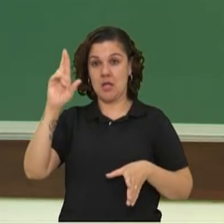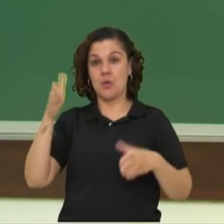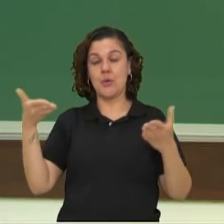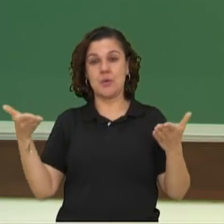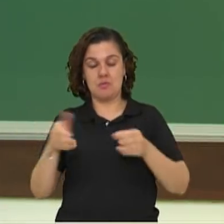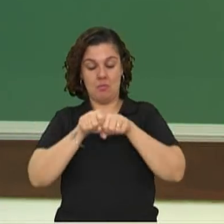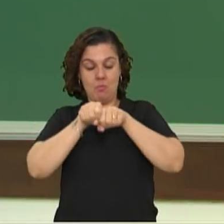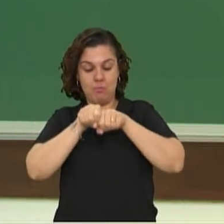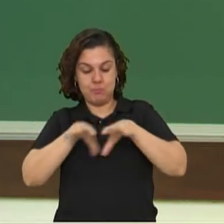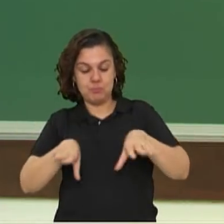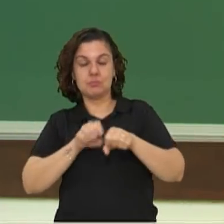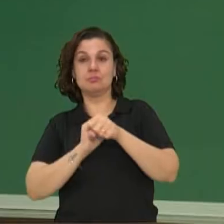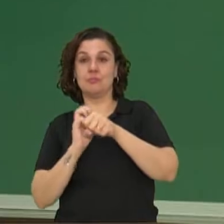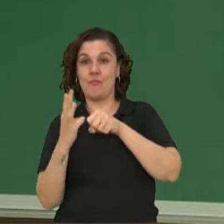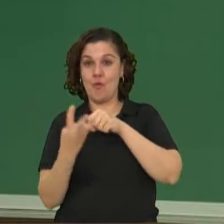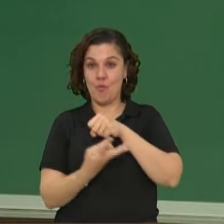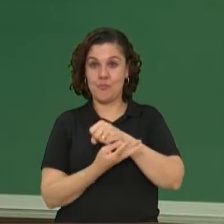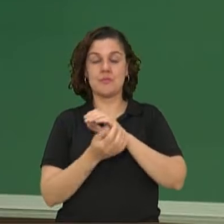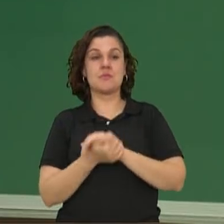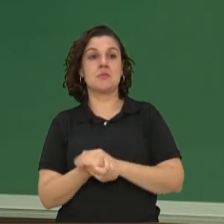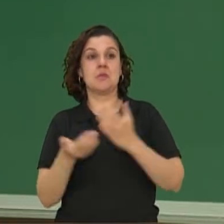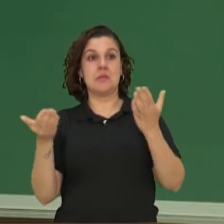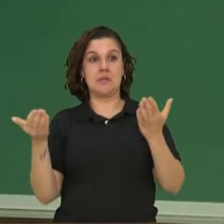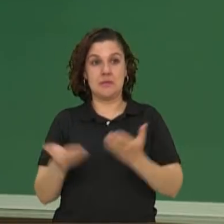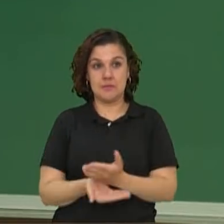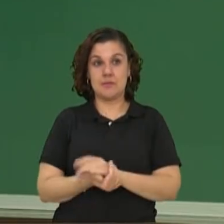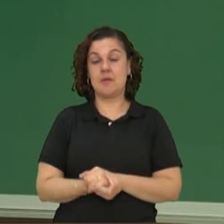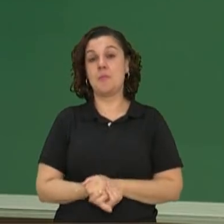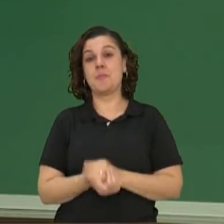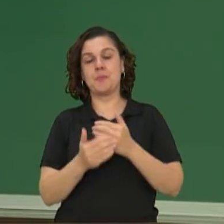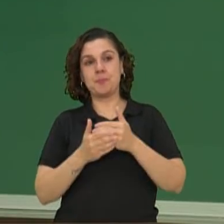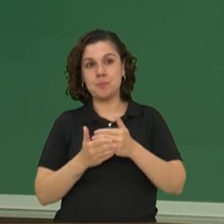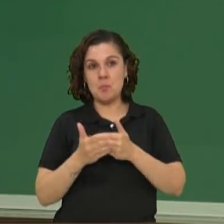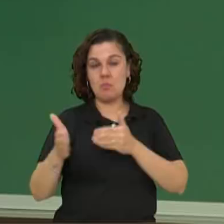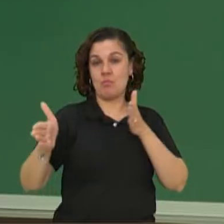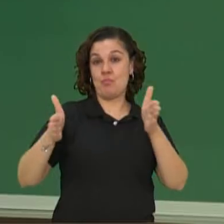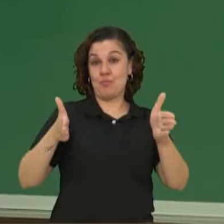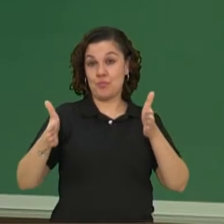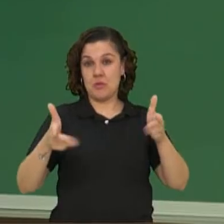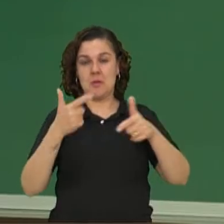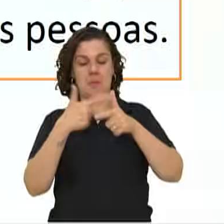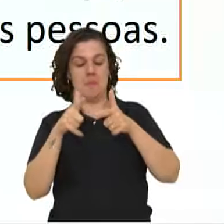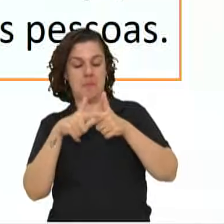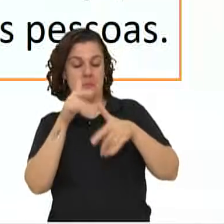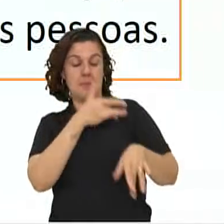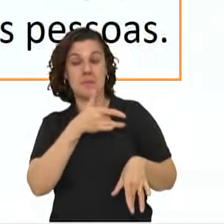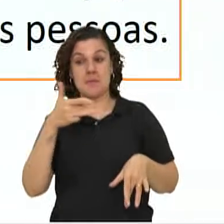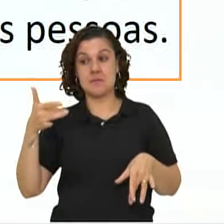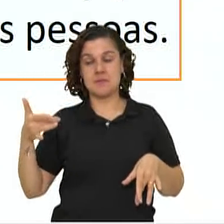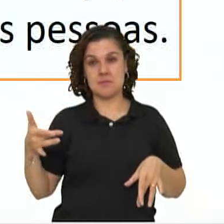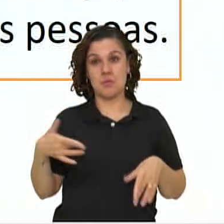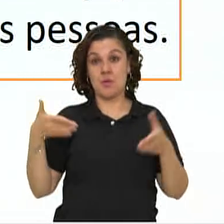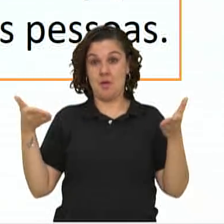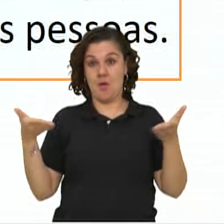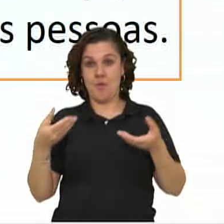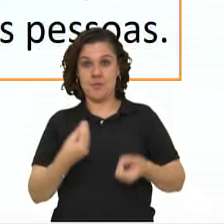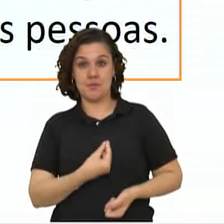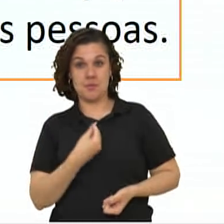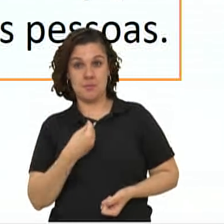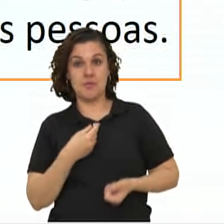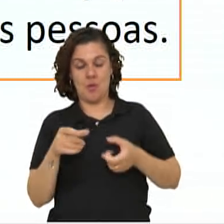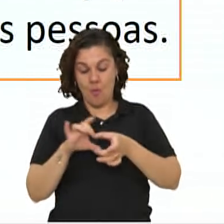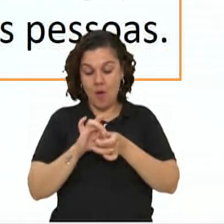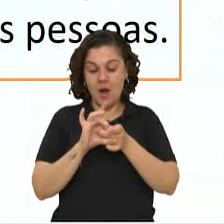da pandemia, né? Durante uma situação emergencial de estado de calamidade pública à saúde, como estamos vivenciando,